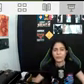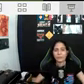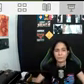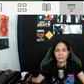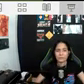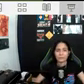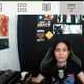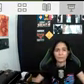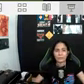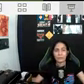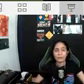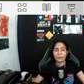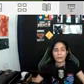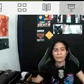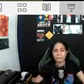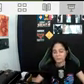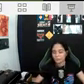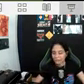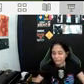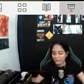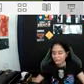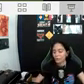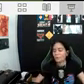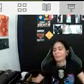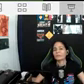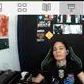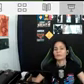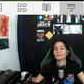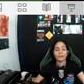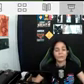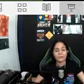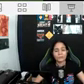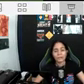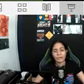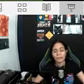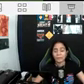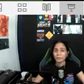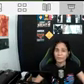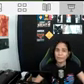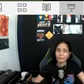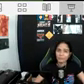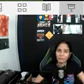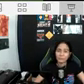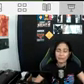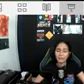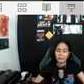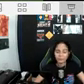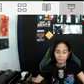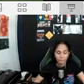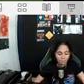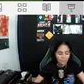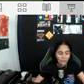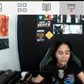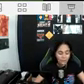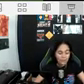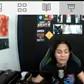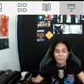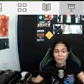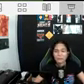chance muito maior de desenvolver doenças pulmonares, uma chance muito maior de ter câncer do que aquelas pessoas que não